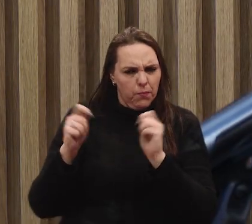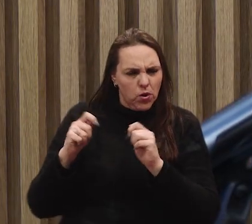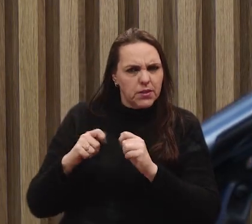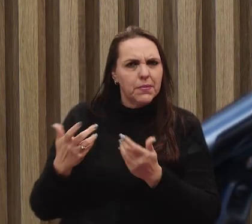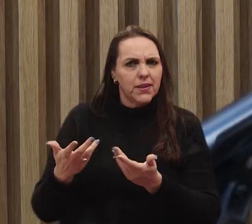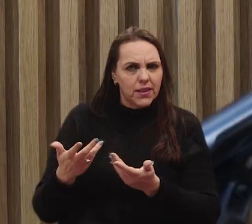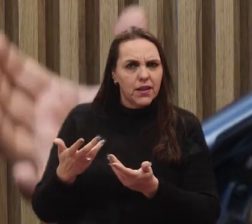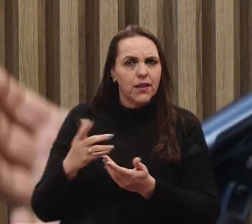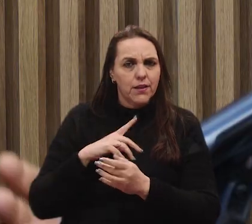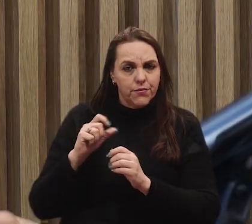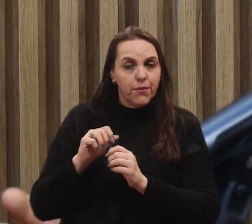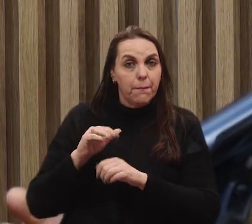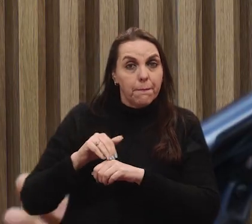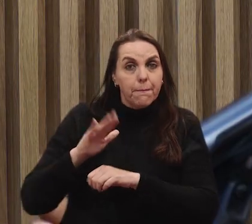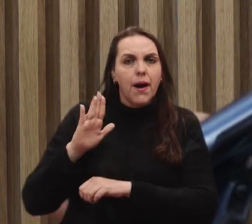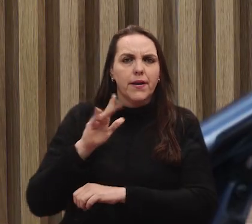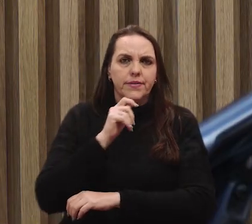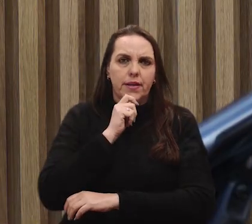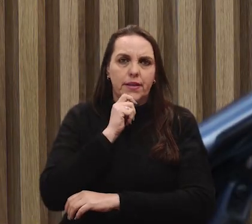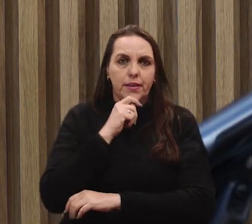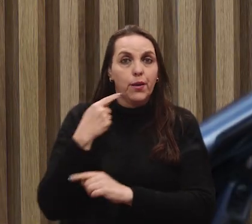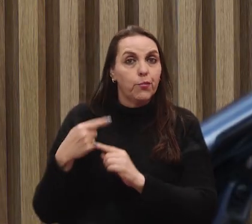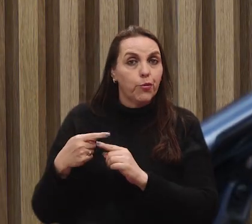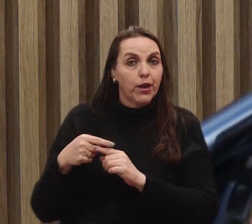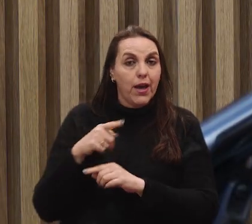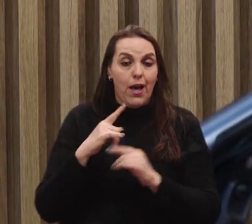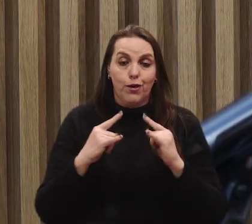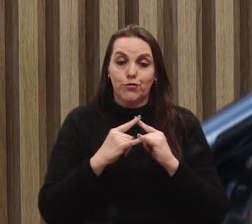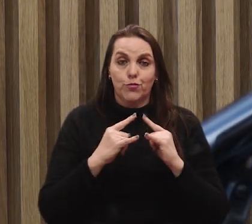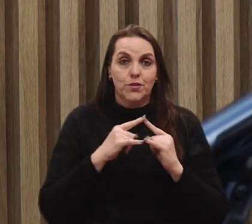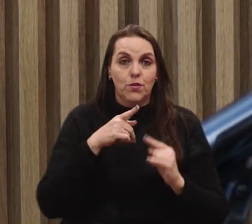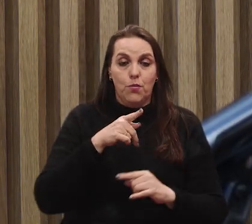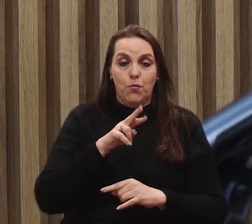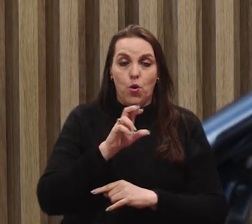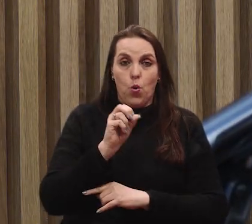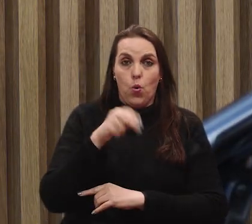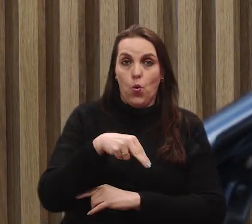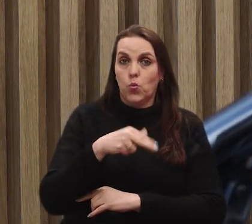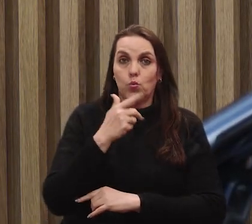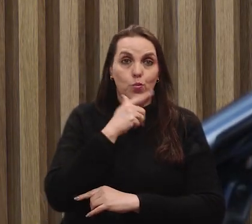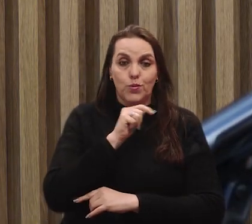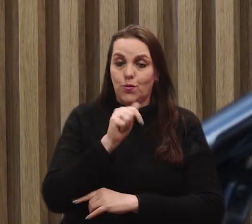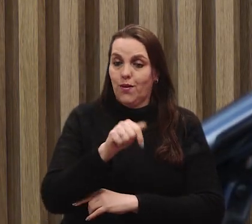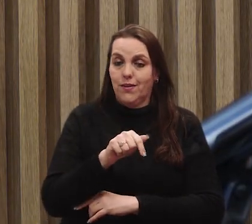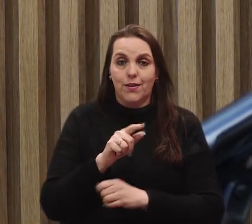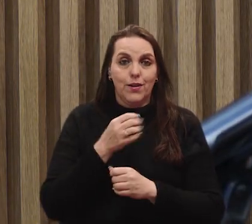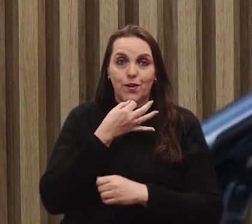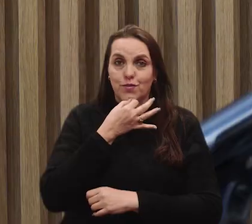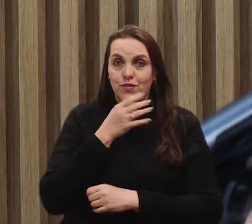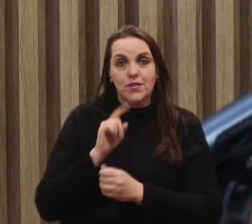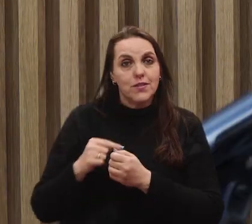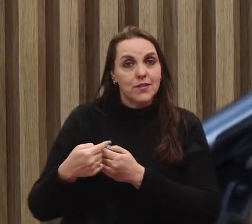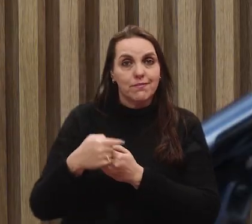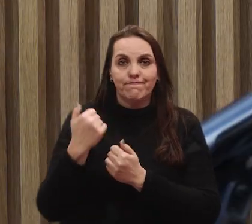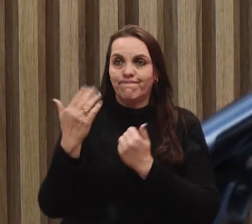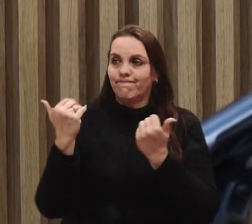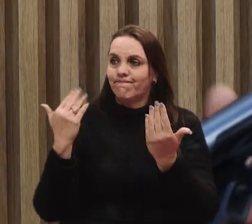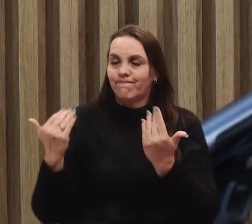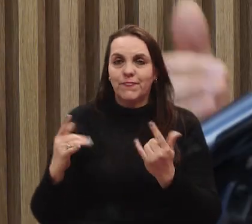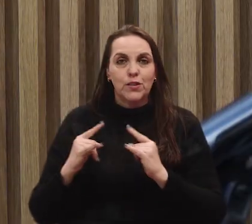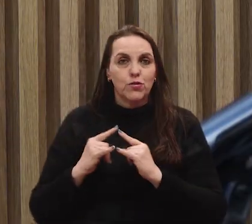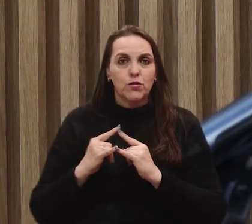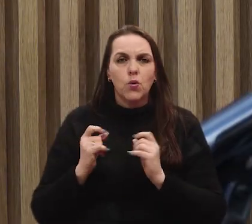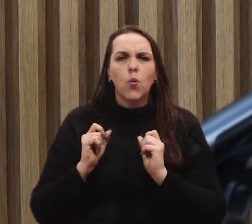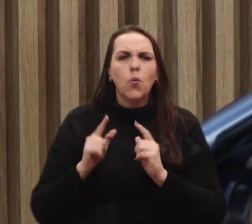poder maior. Porque o PROCON não encontrou, nem aqui, nem em uma outra cidade, nem os outros